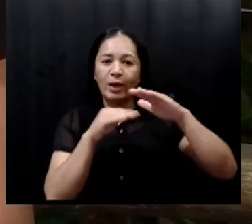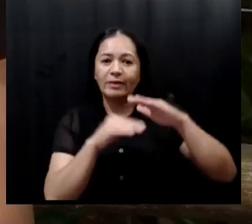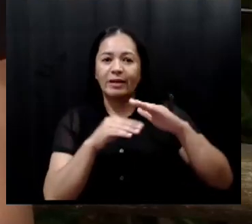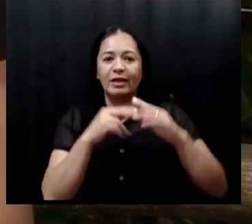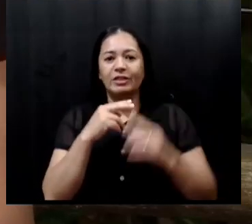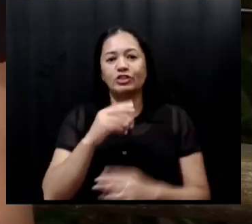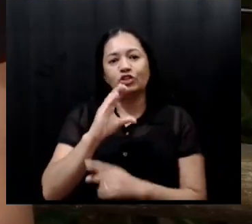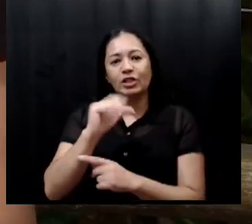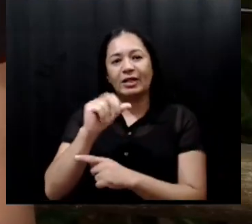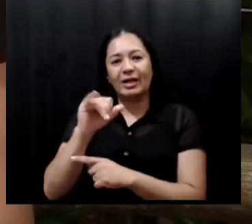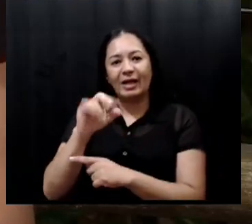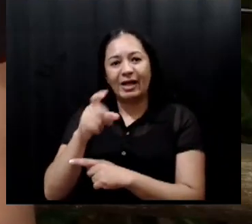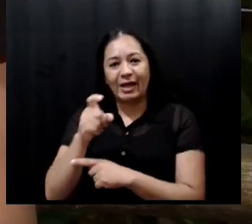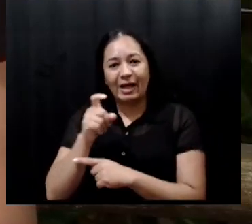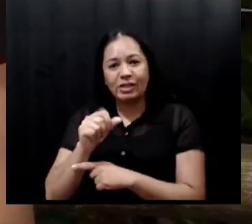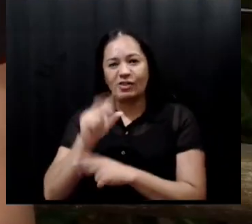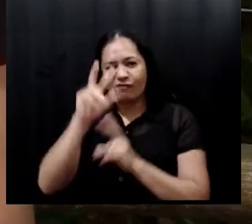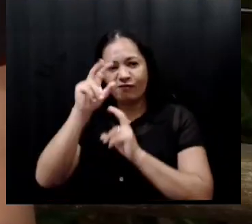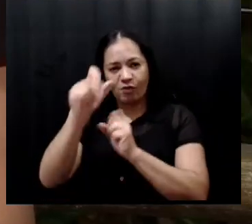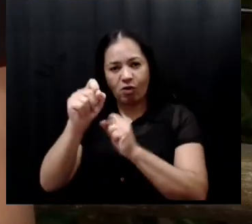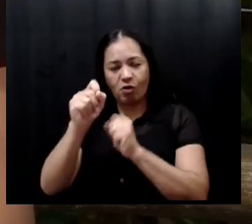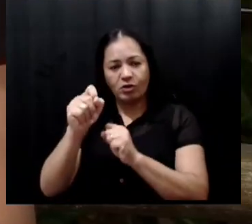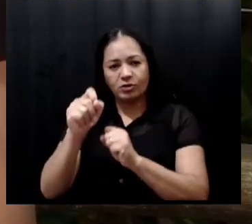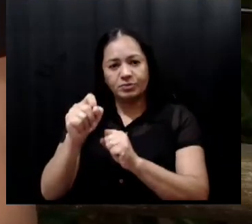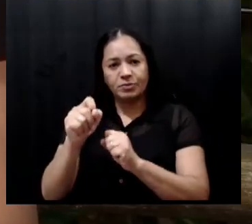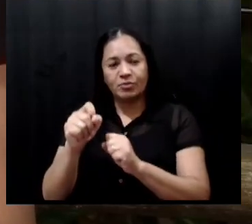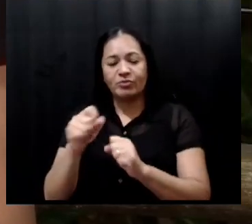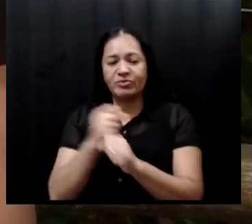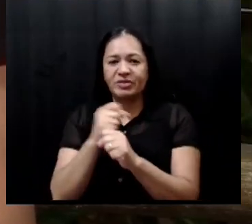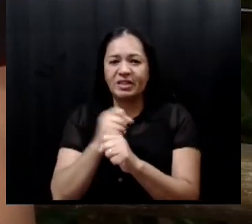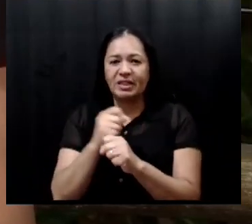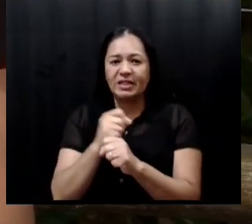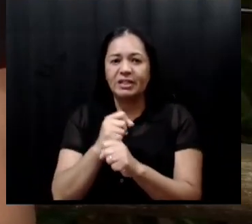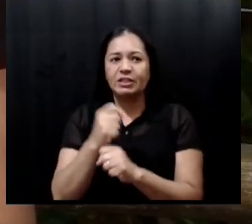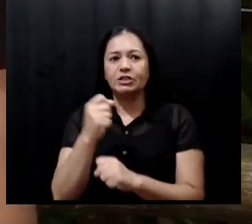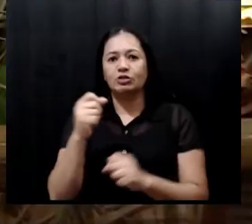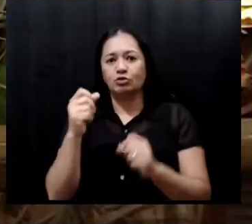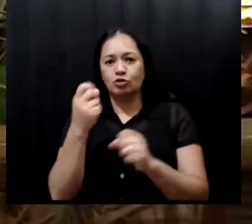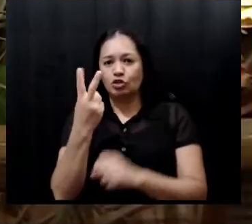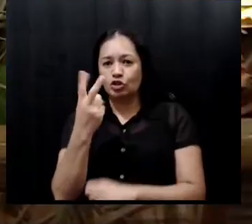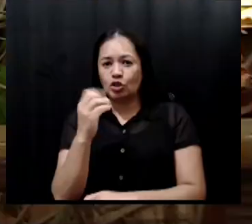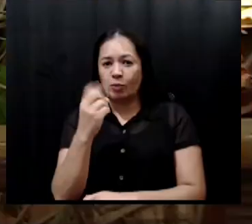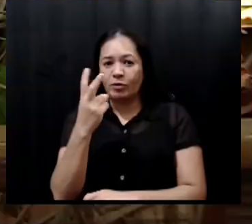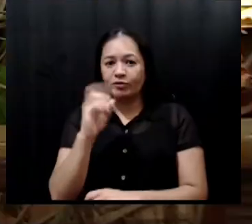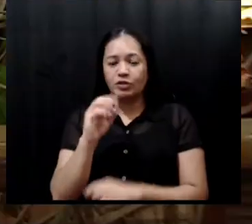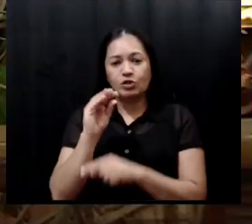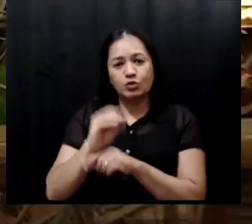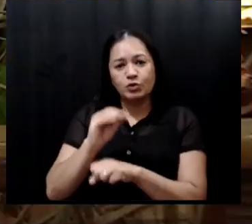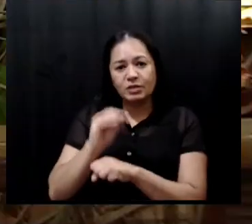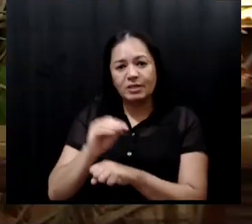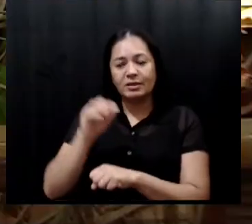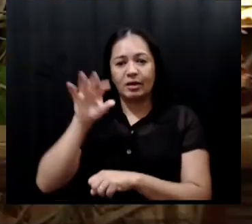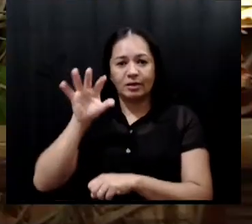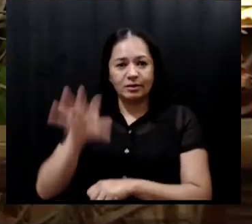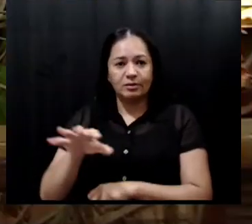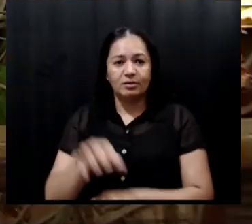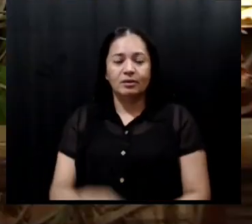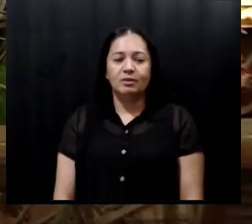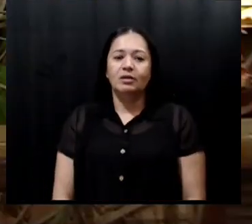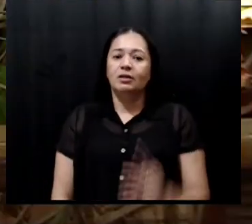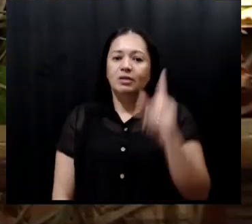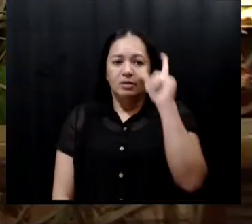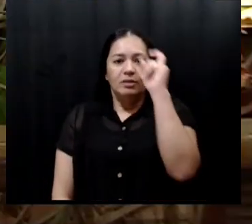e conseguiu naquele ano terrível, né, de 2020, se sustentar dessa forma. Aí foi difícil, né? Porque quando